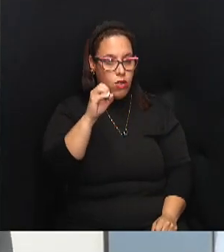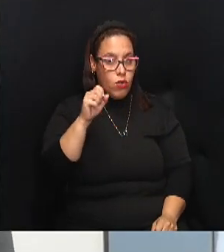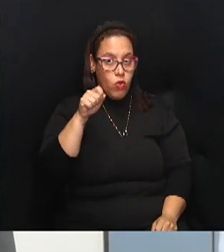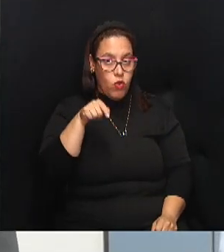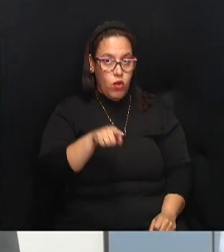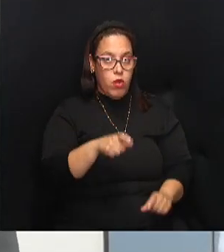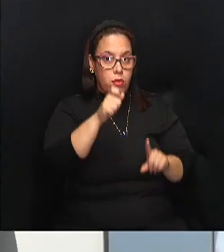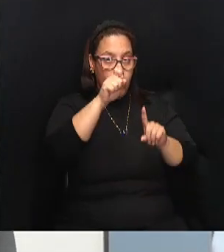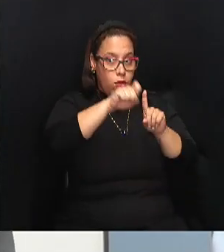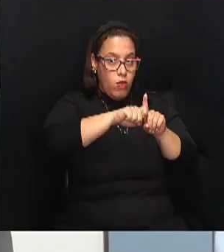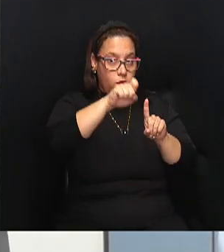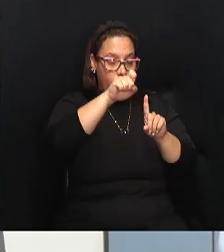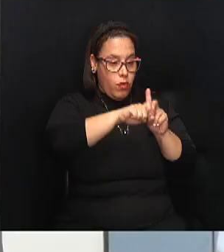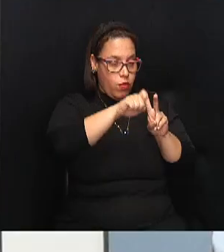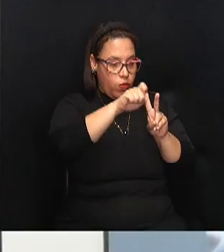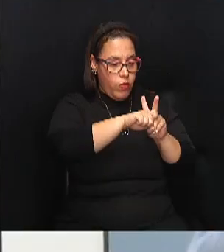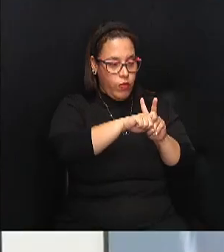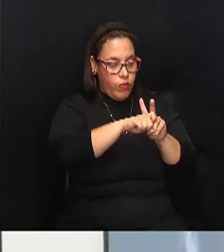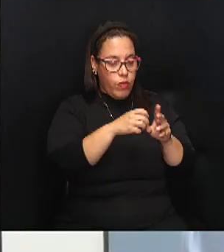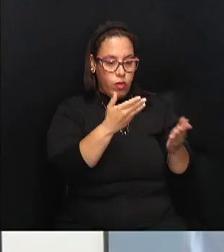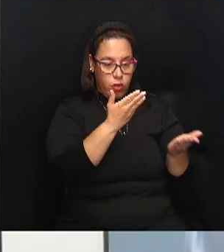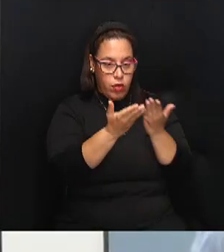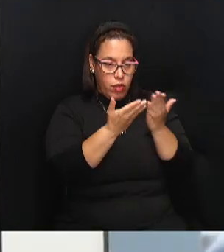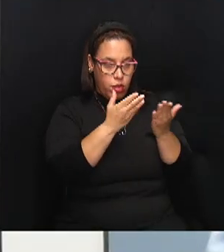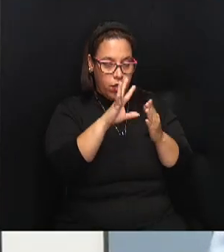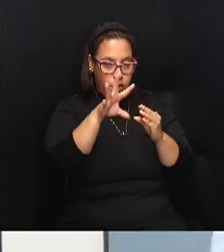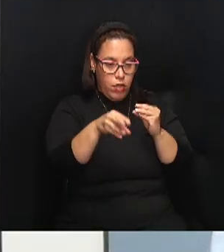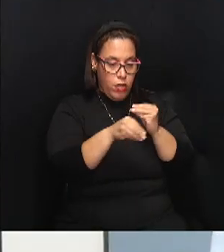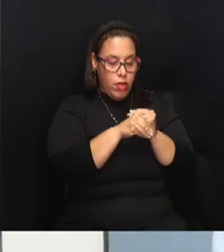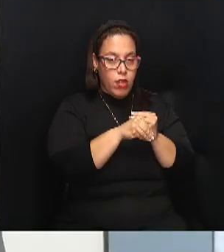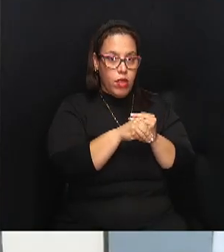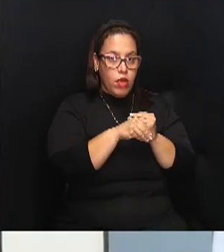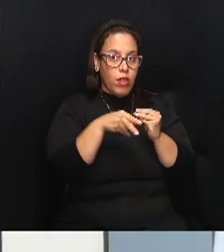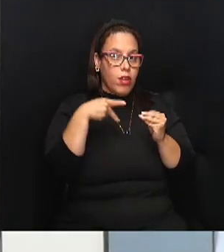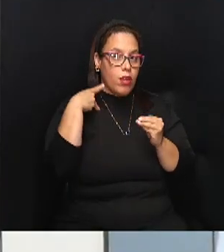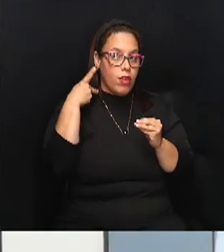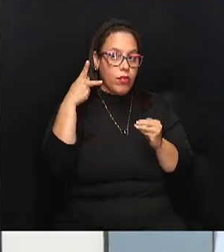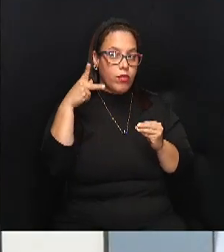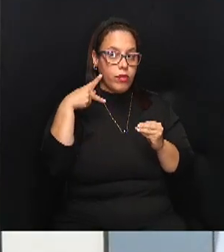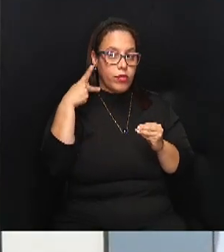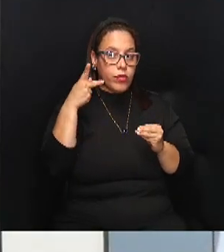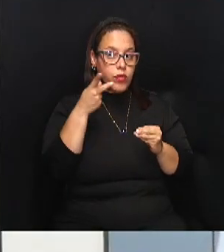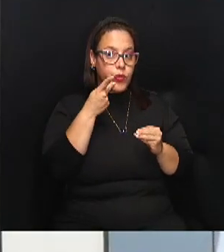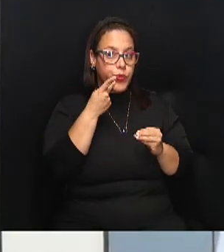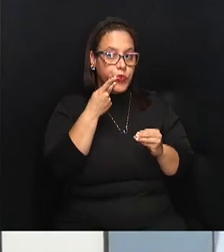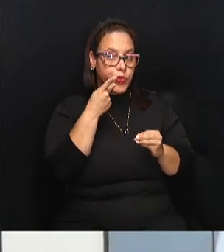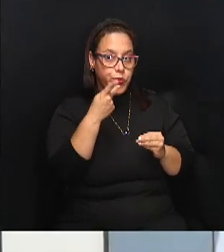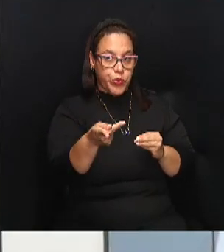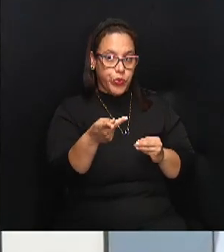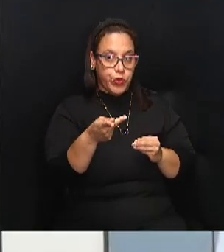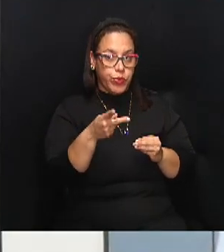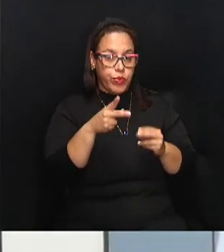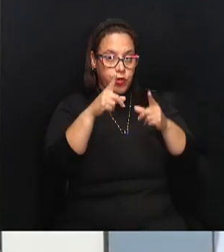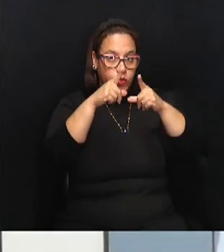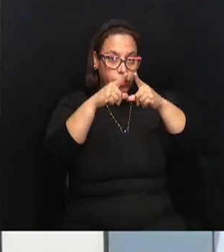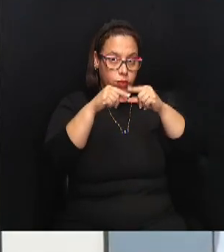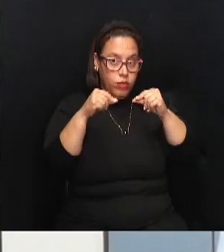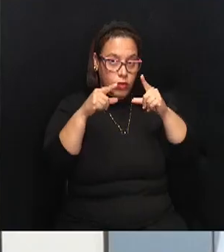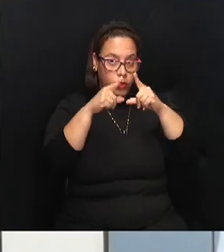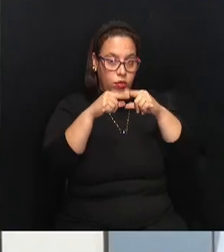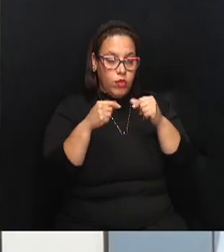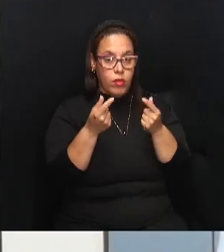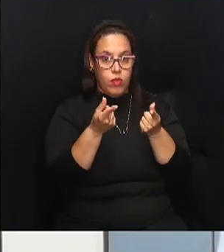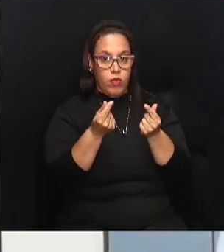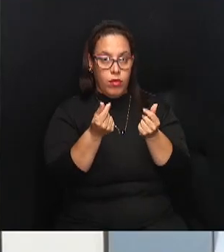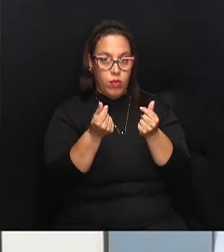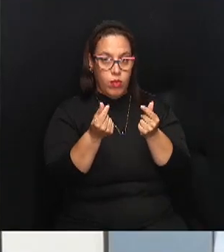Sim. Se a gente pegar em comparação uma emenda parlamentar, é importante dizer isso, quando nós estamos em Brasília em busca de recursos